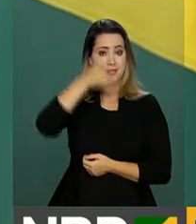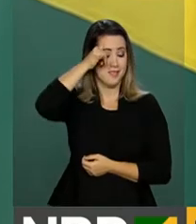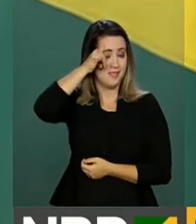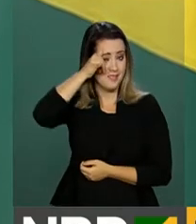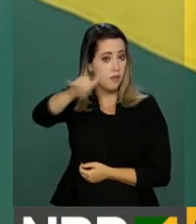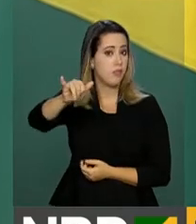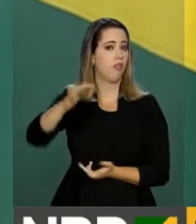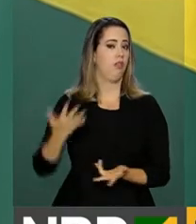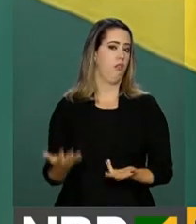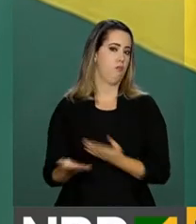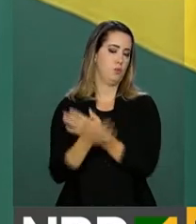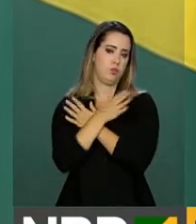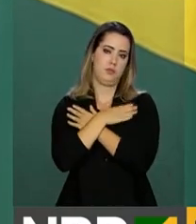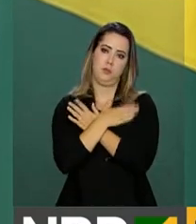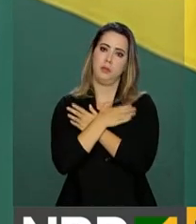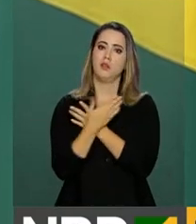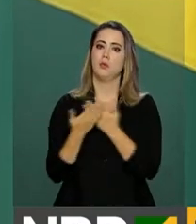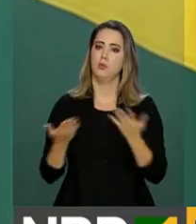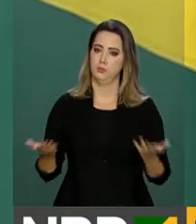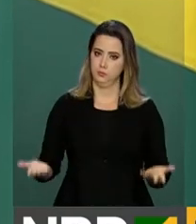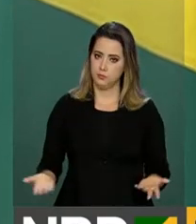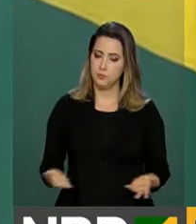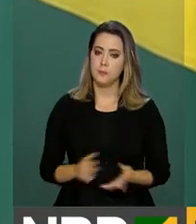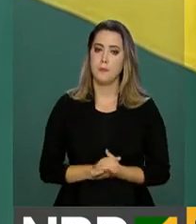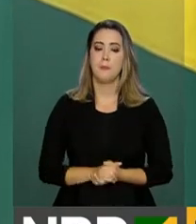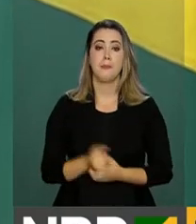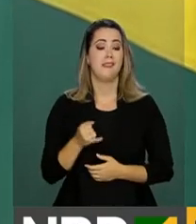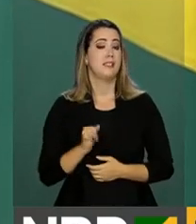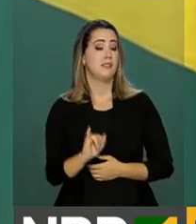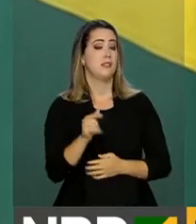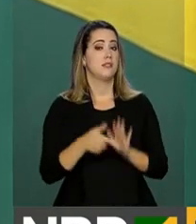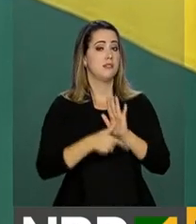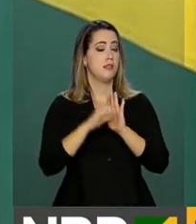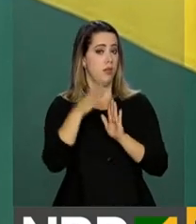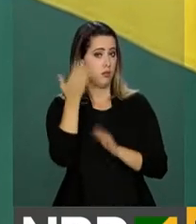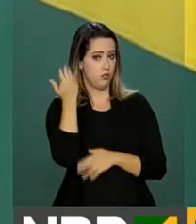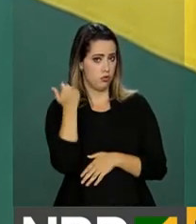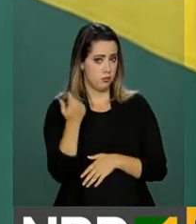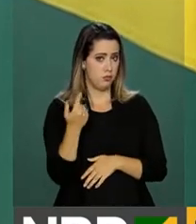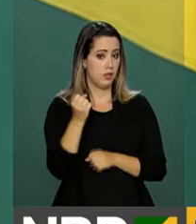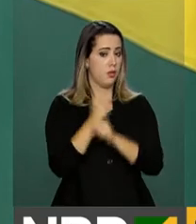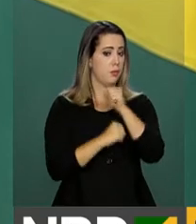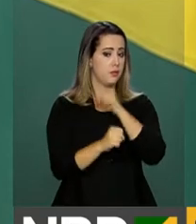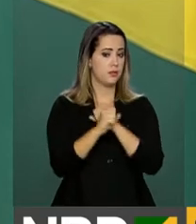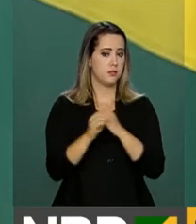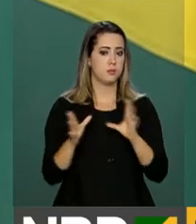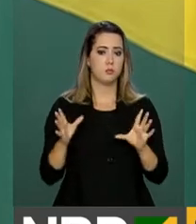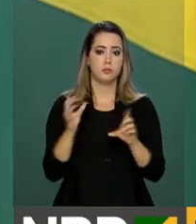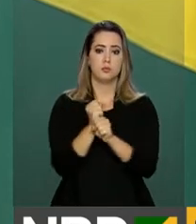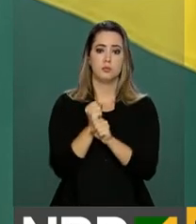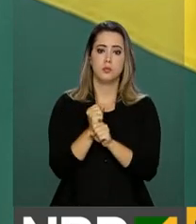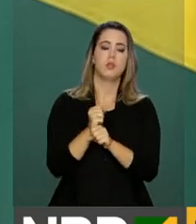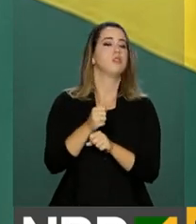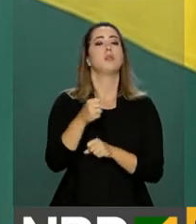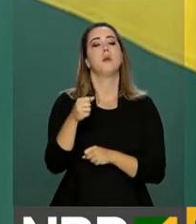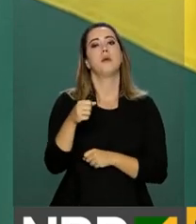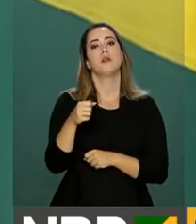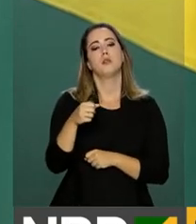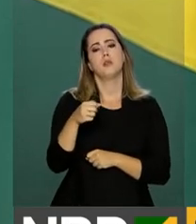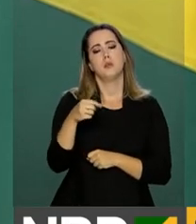desemprego se se antes no ano passado o acumulado era de menos